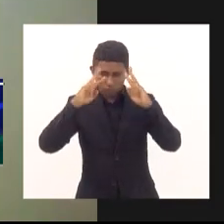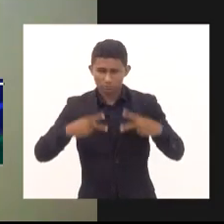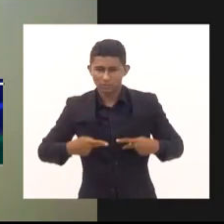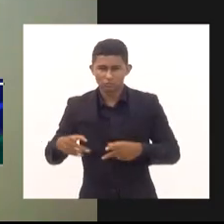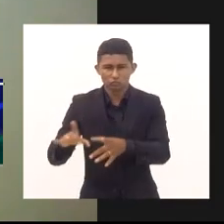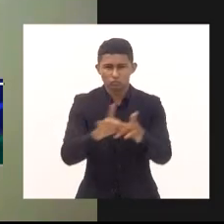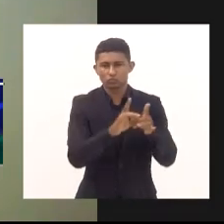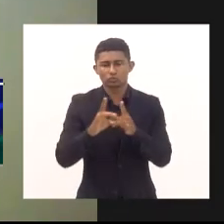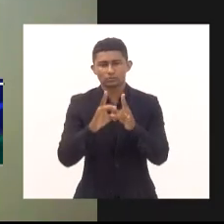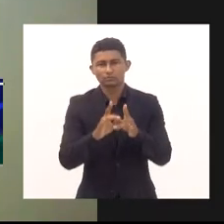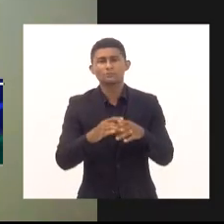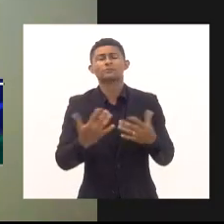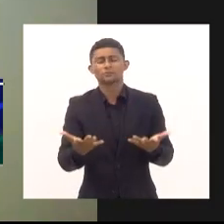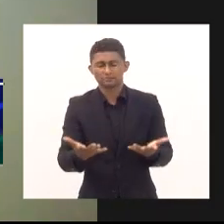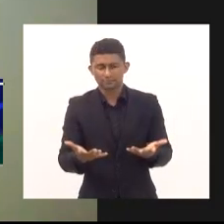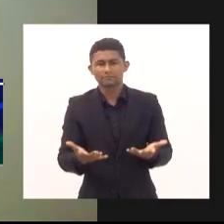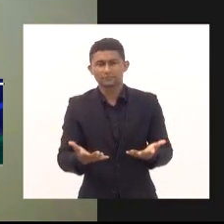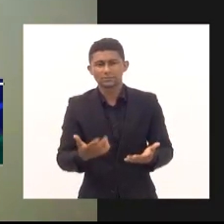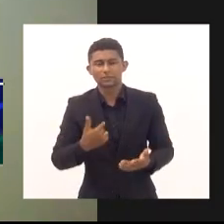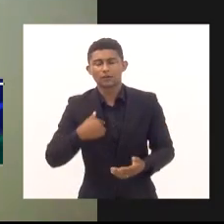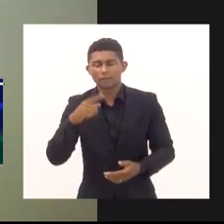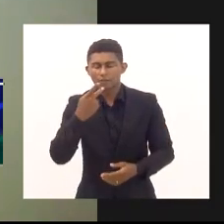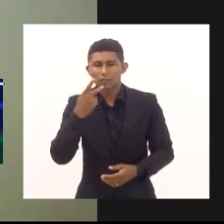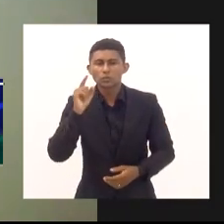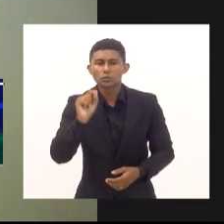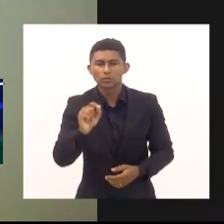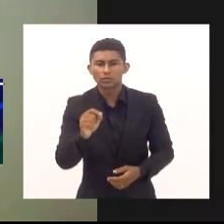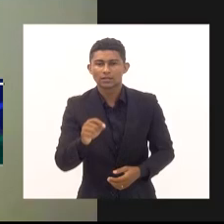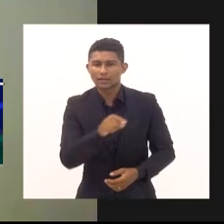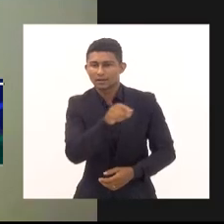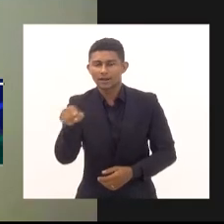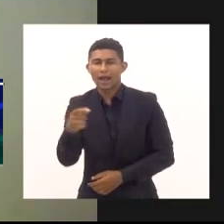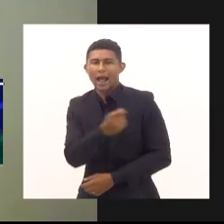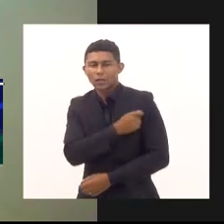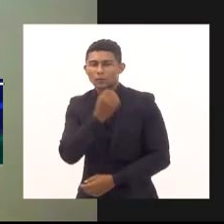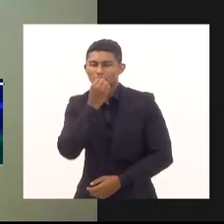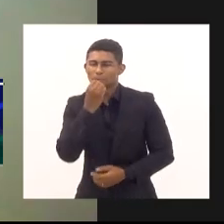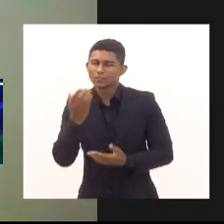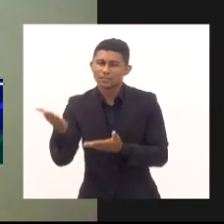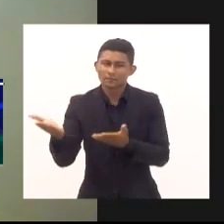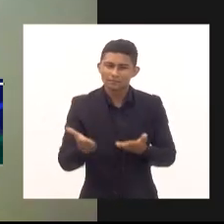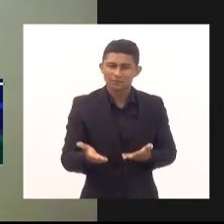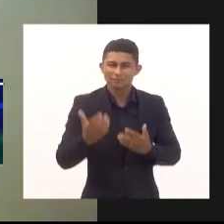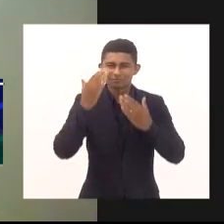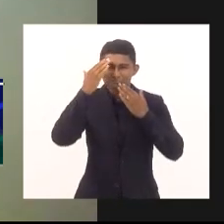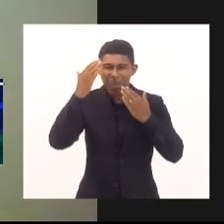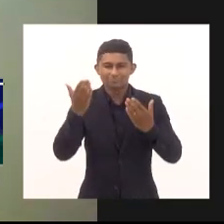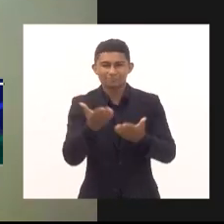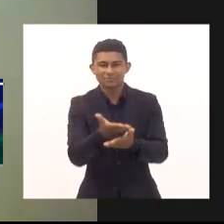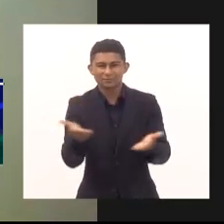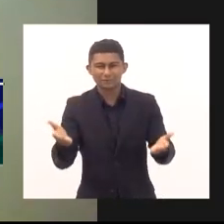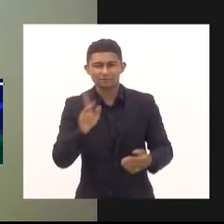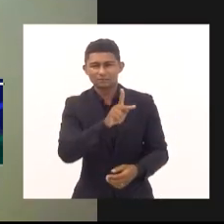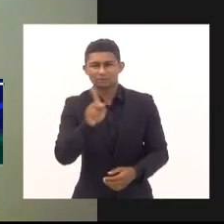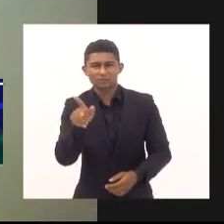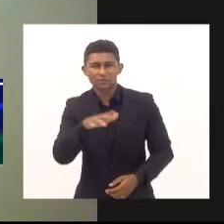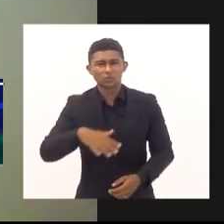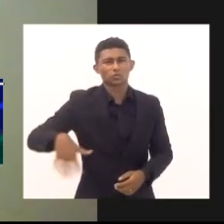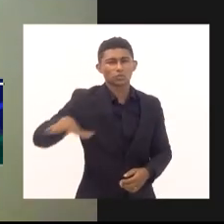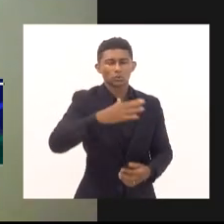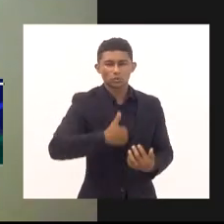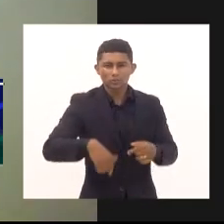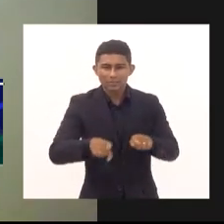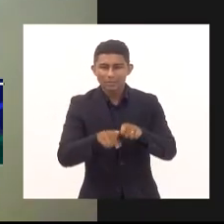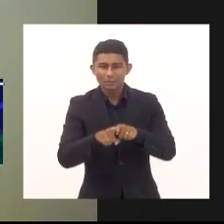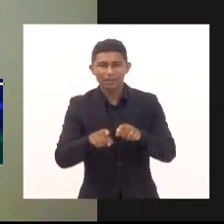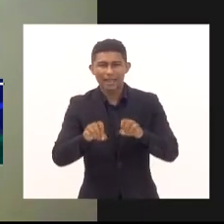Então, bem-vindo os nossos alunos e muito obrigada aos nossos professores, aos educadores, a